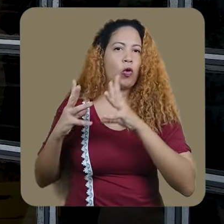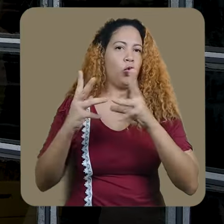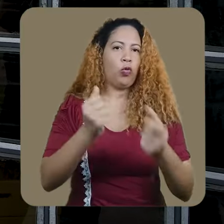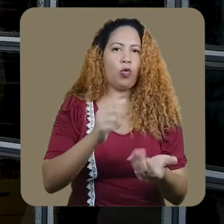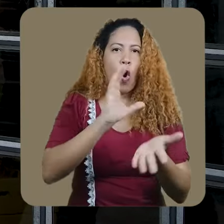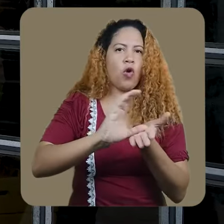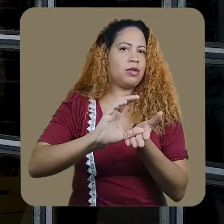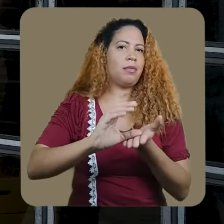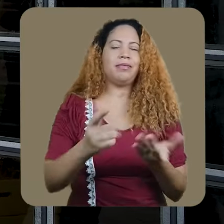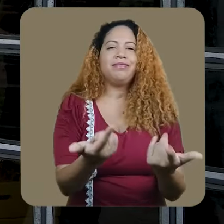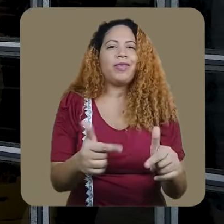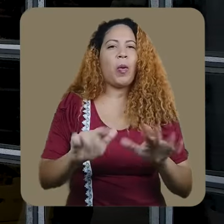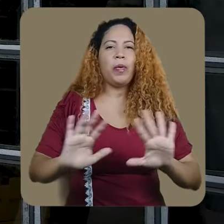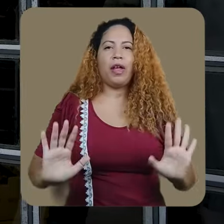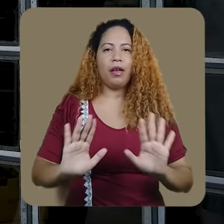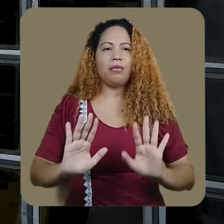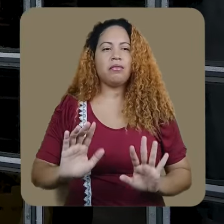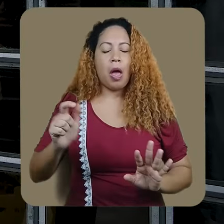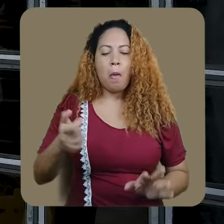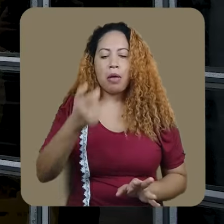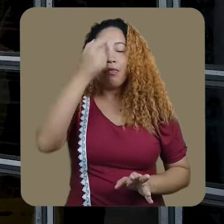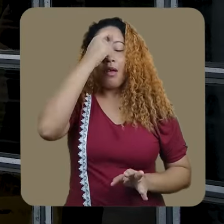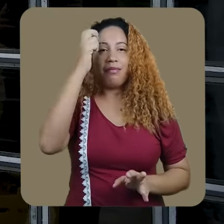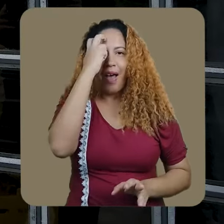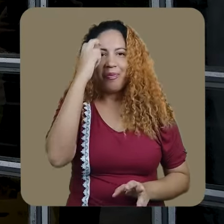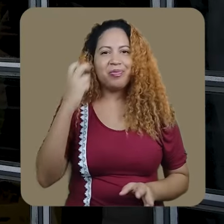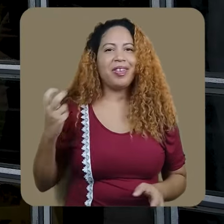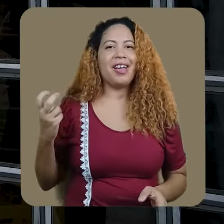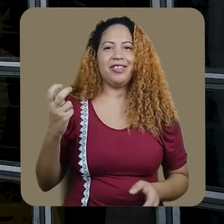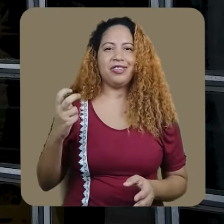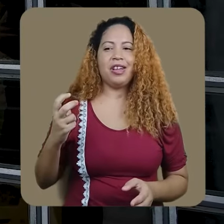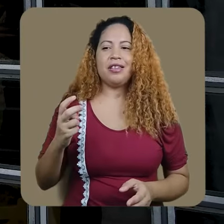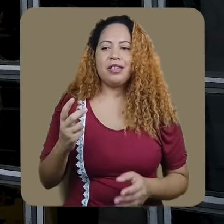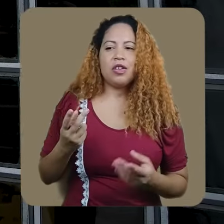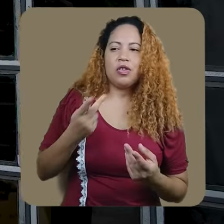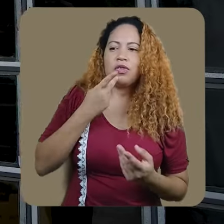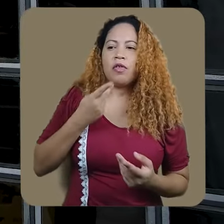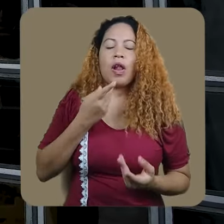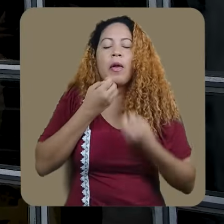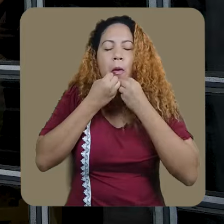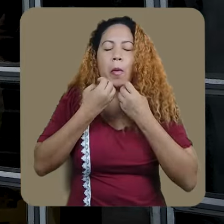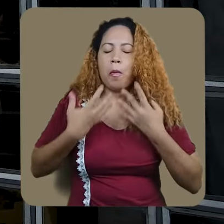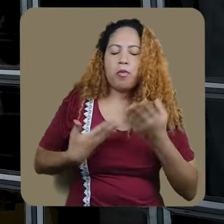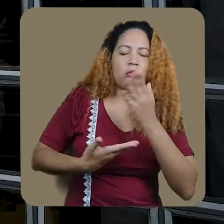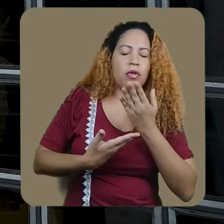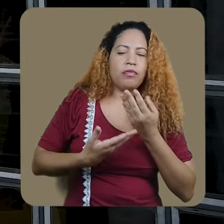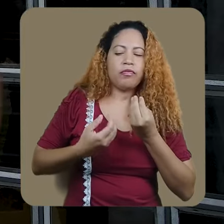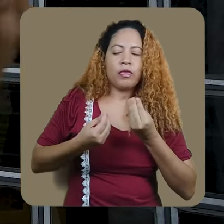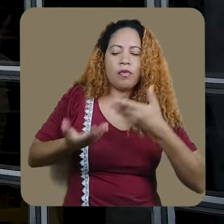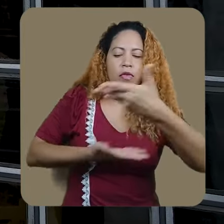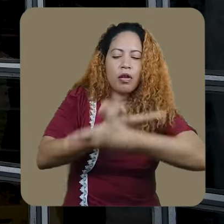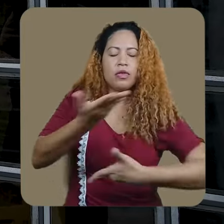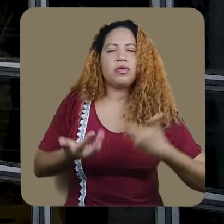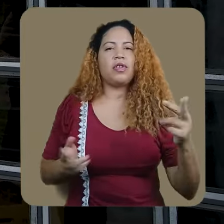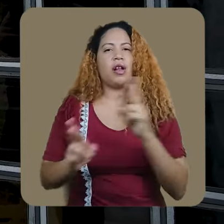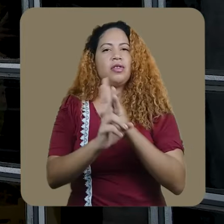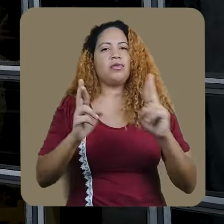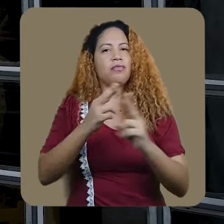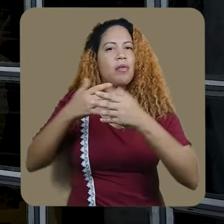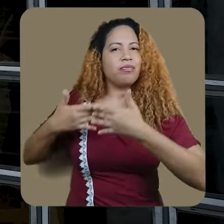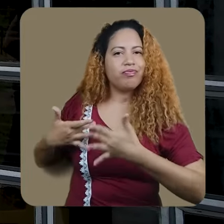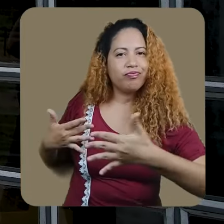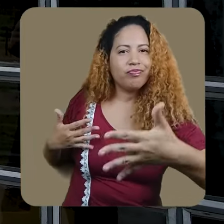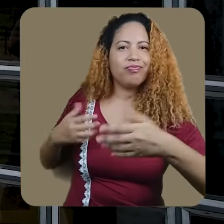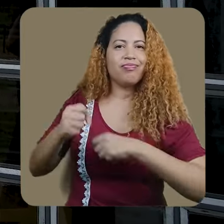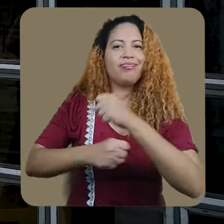todo. É um uso, é uma inteligência, enfim, de monetizar no bom sentido essas relações acumuladas ao